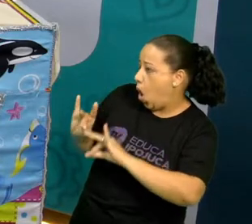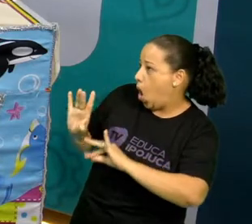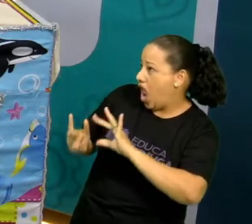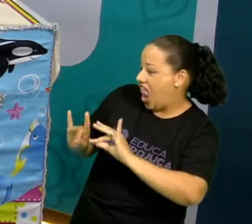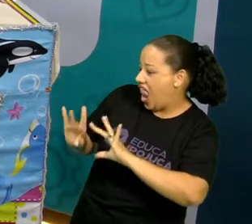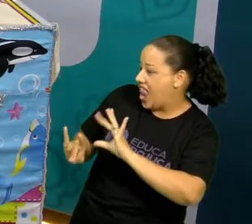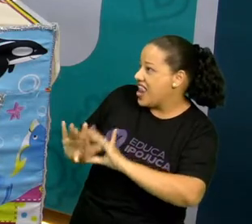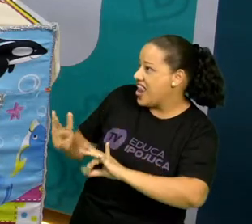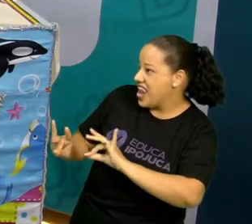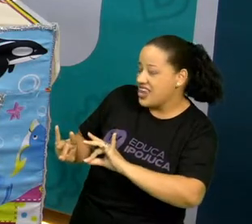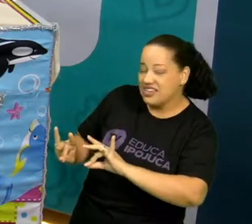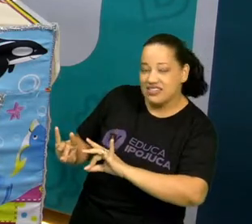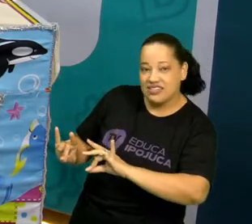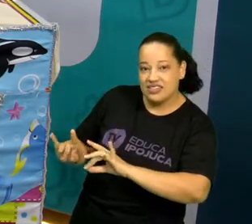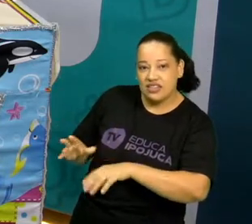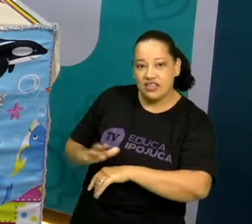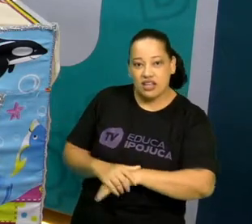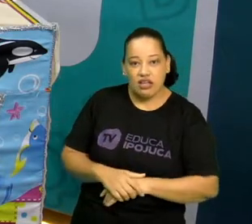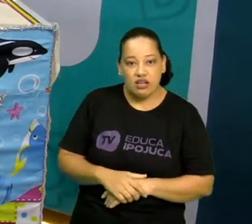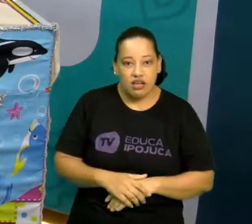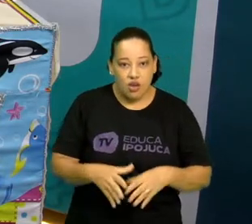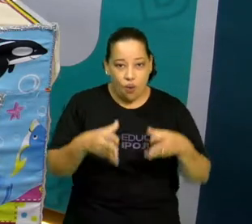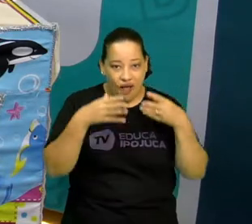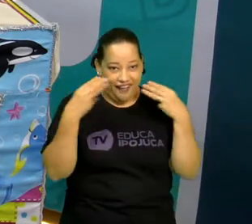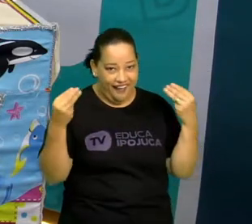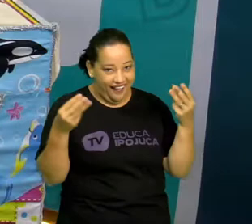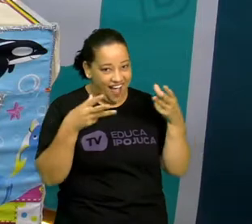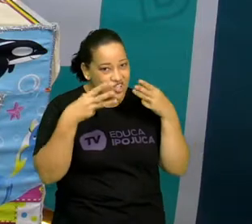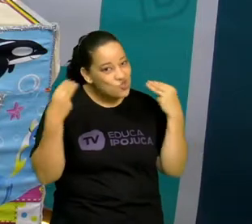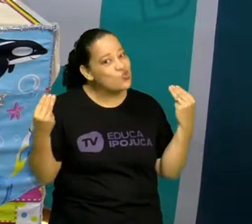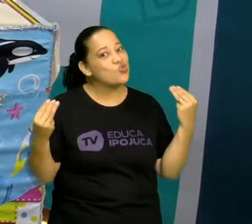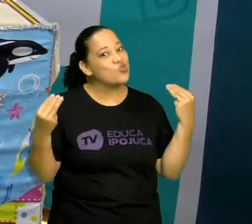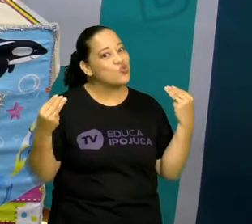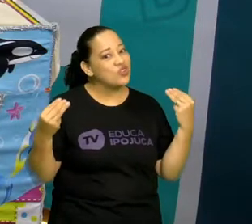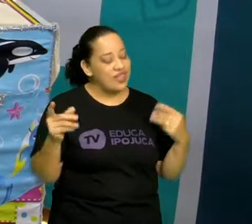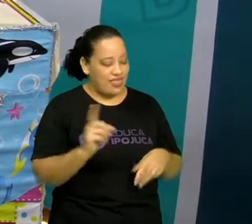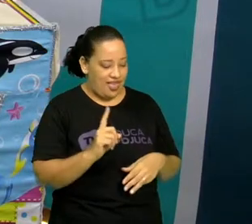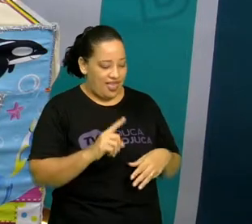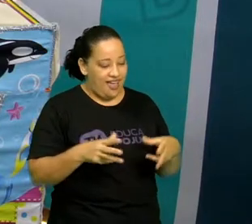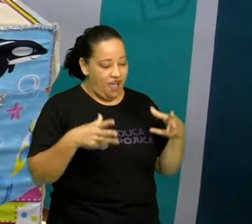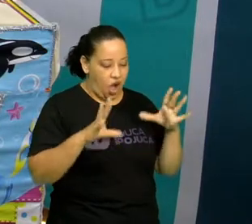O gato. Olha o gato novamente.